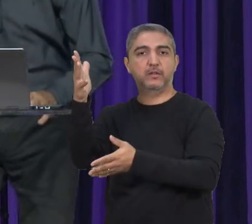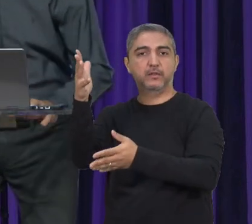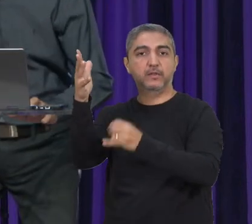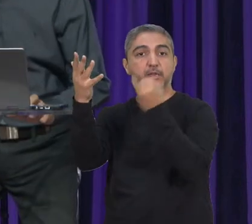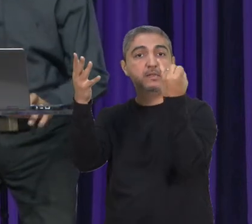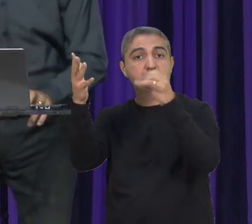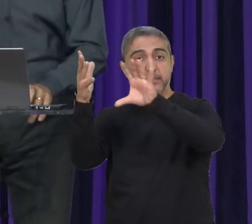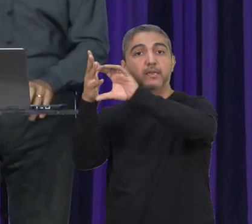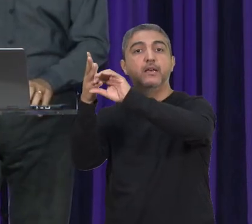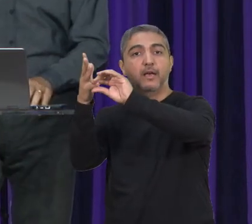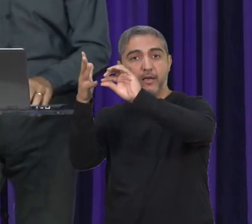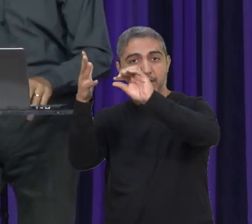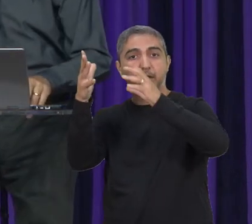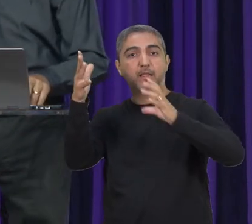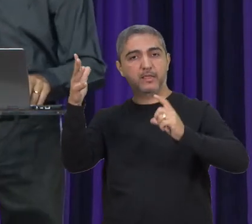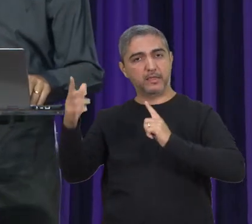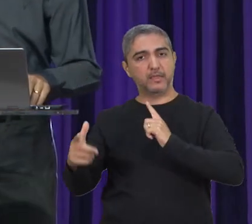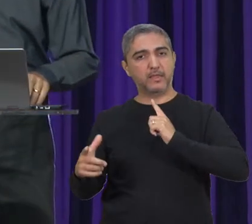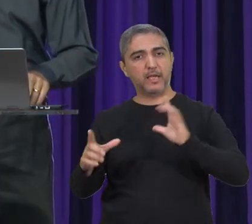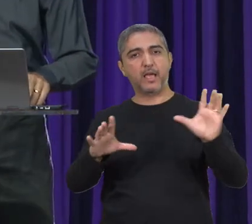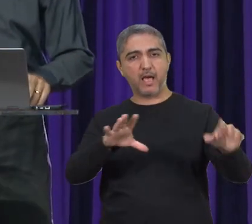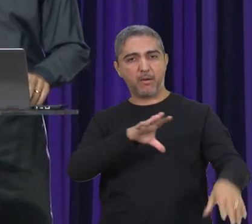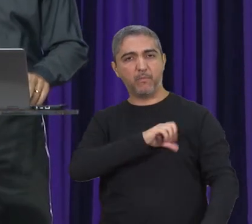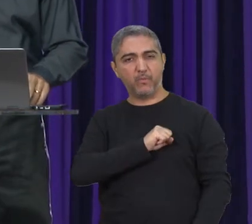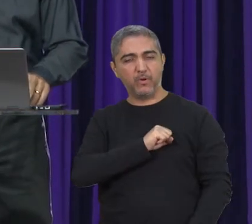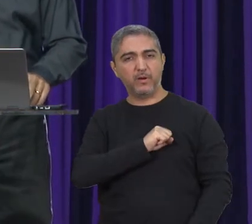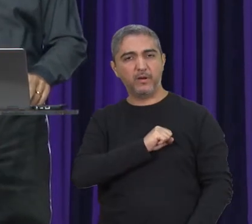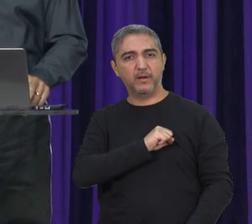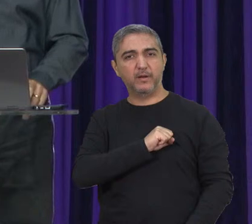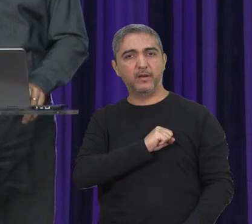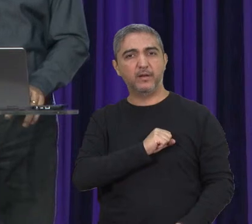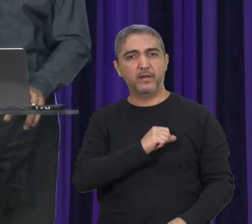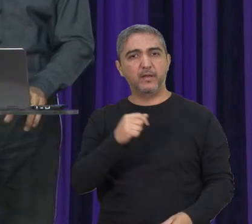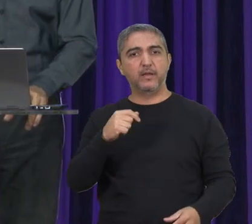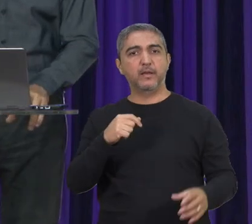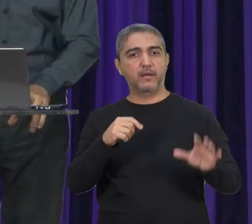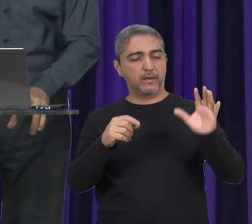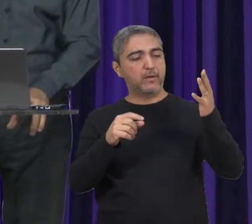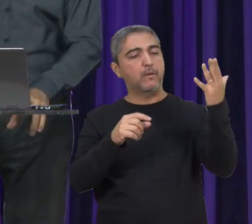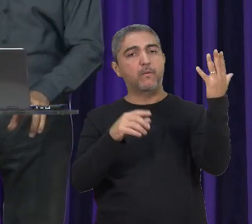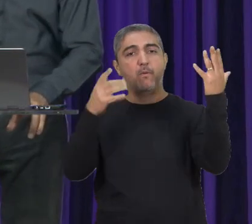ele poda, para que ame ainda mais.